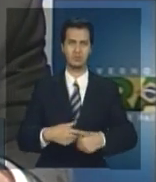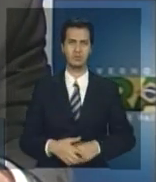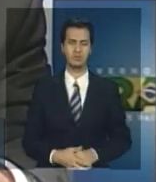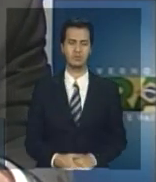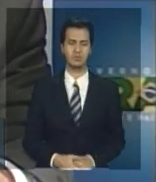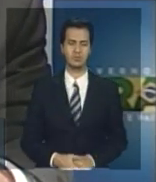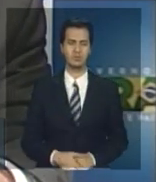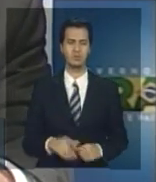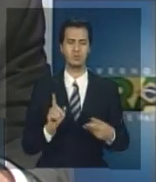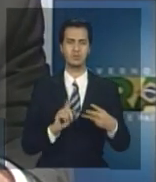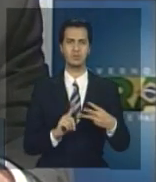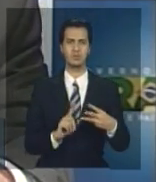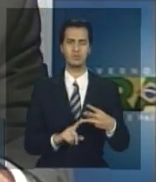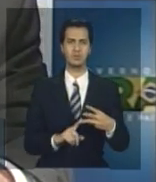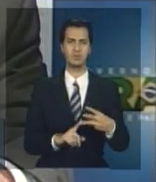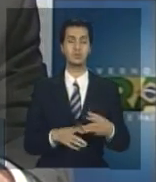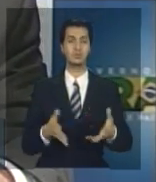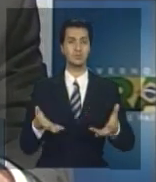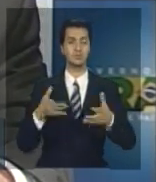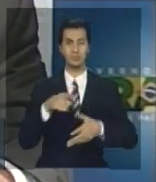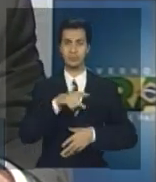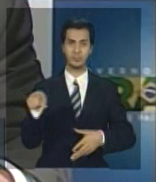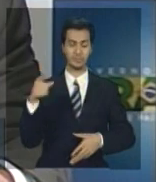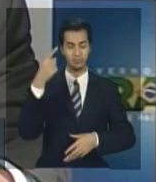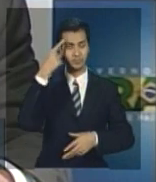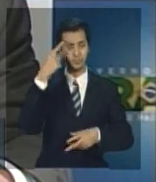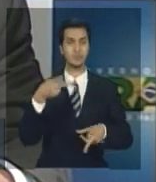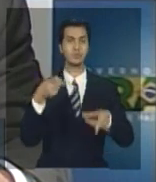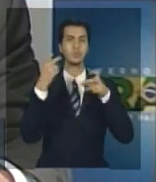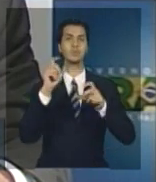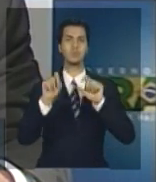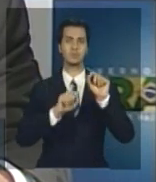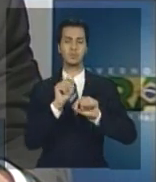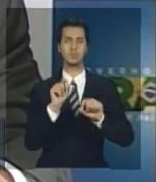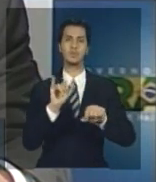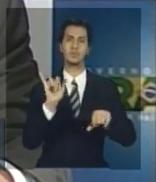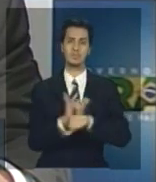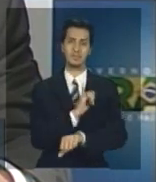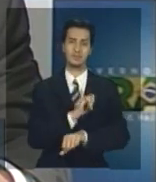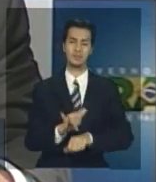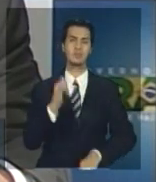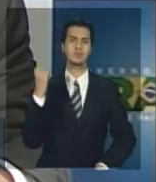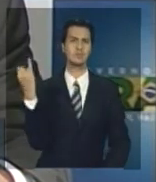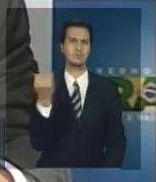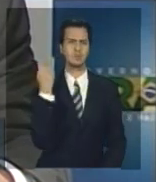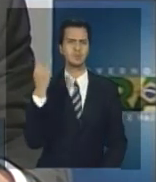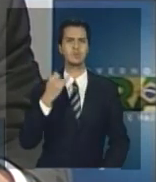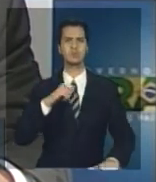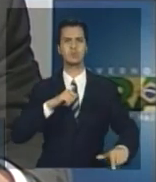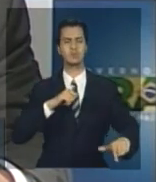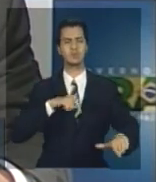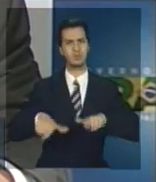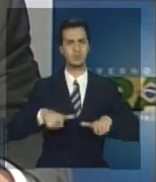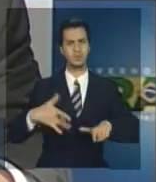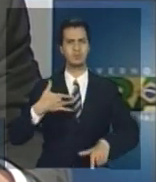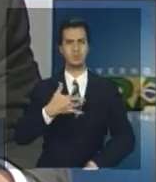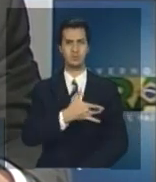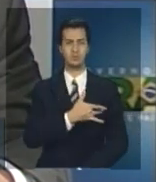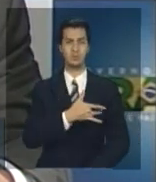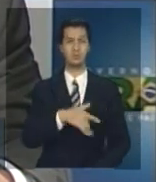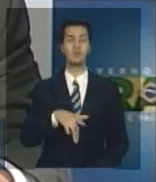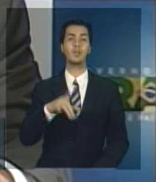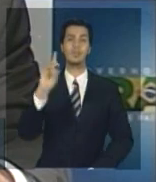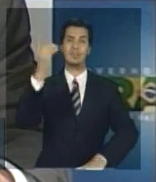combatidos. Terceiro, eu quero chamar a atenção para a importância dessa estratégia de organização dos serviços de saúde. A ideia de que dengue